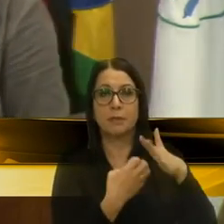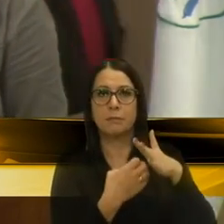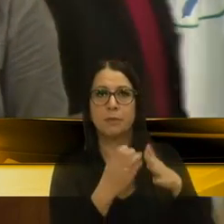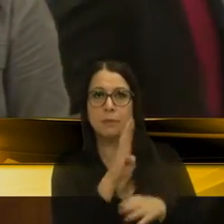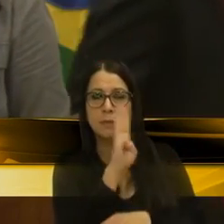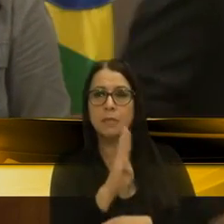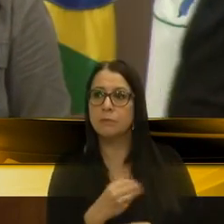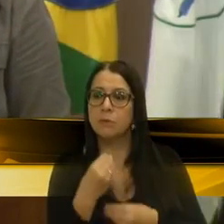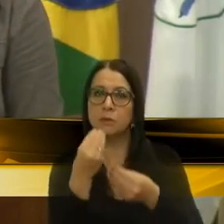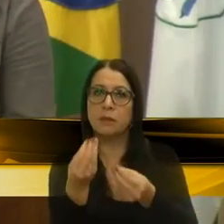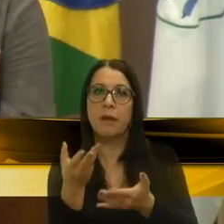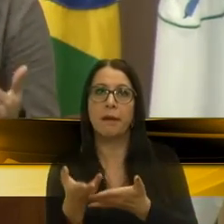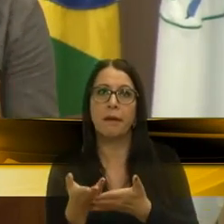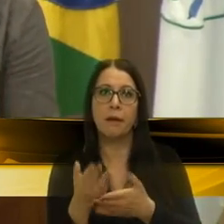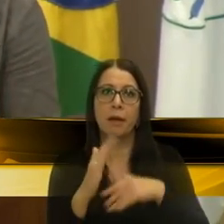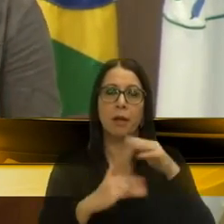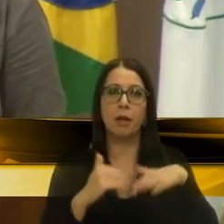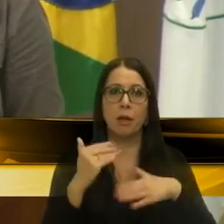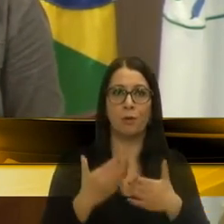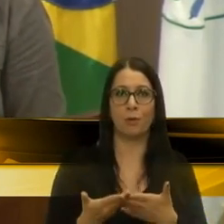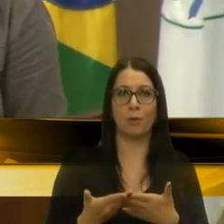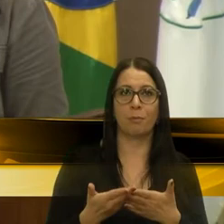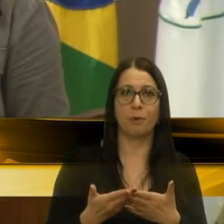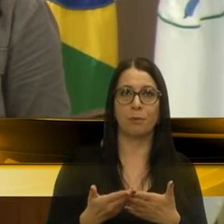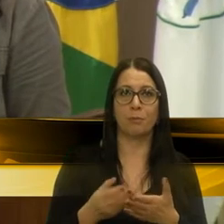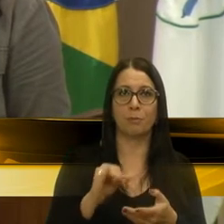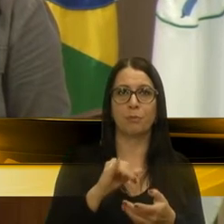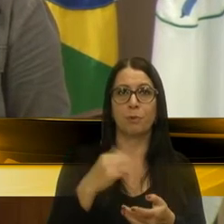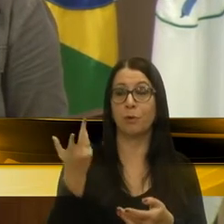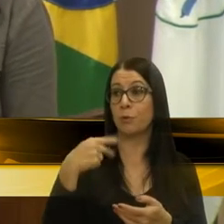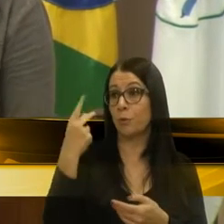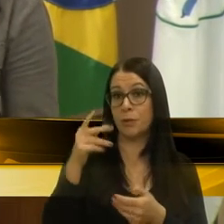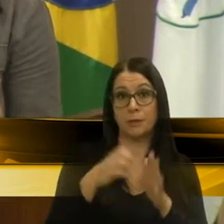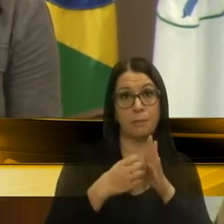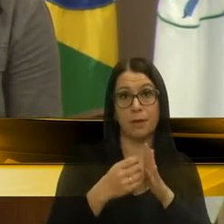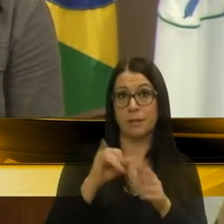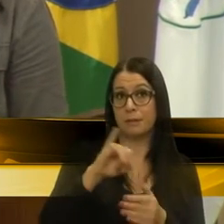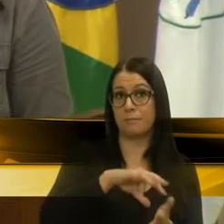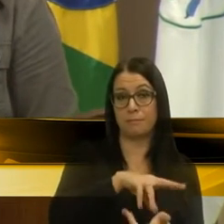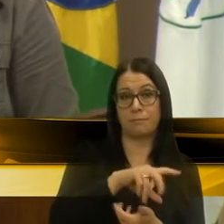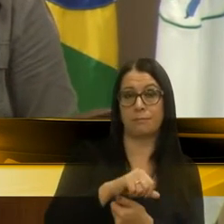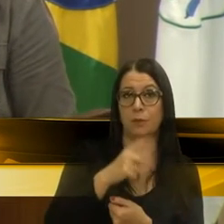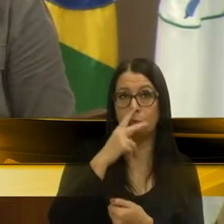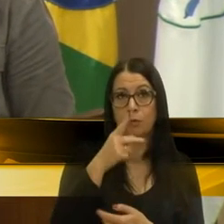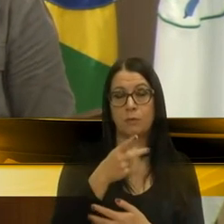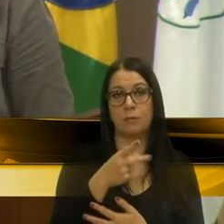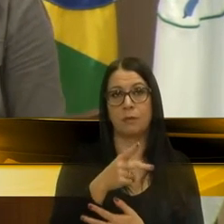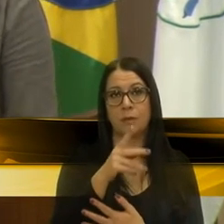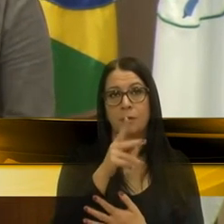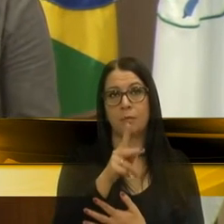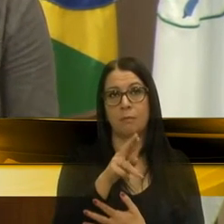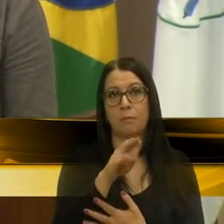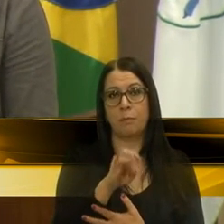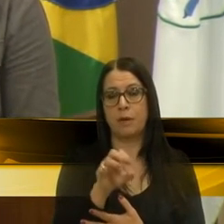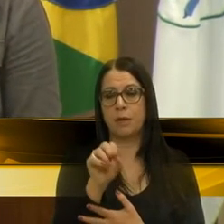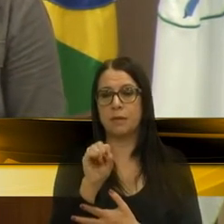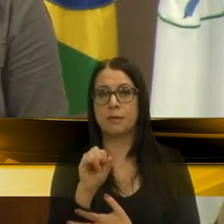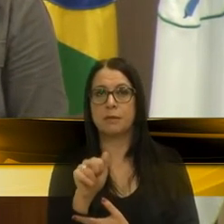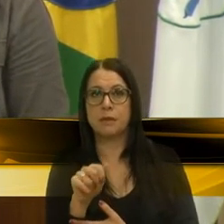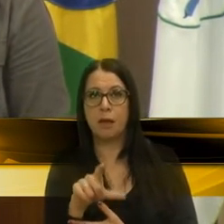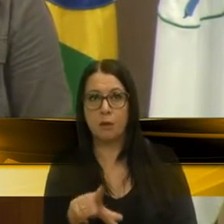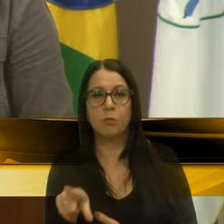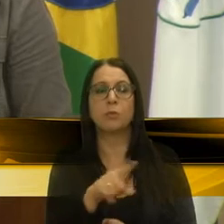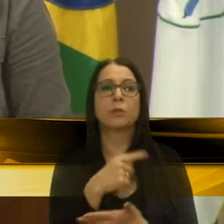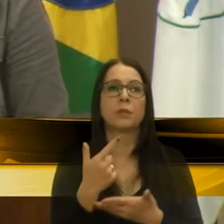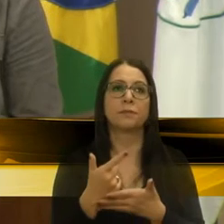entregar as obras para o capital internacional. Assim como foi entregue o pré-sal, assim como a gente sabe